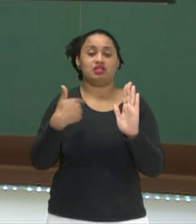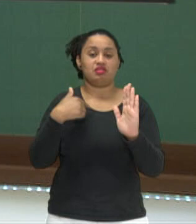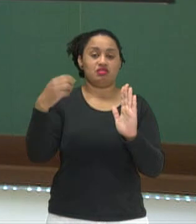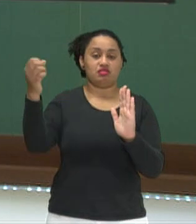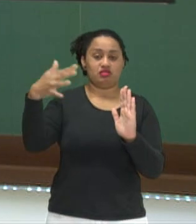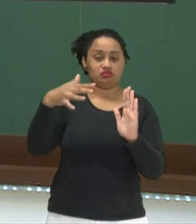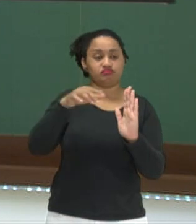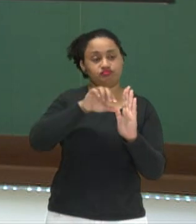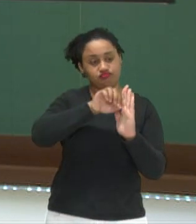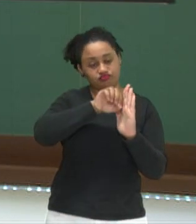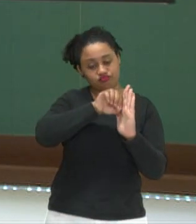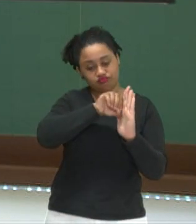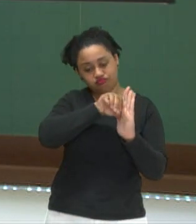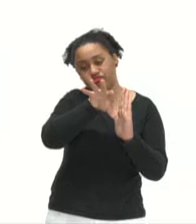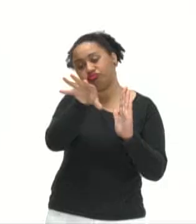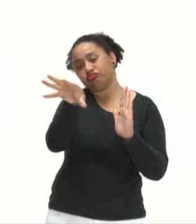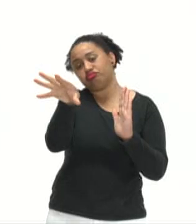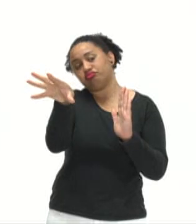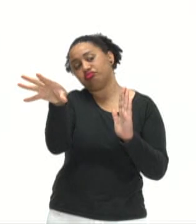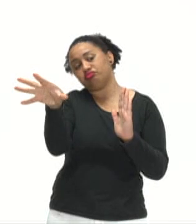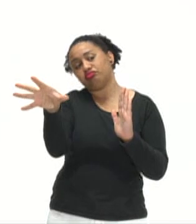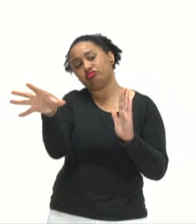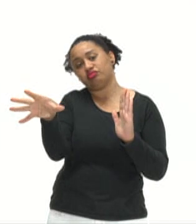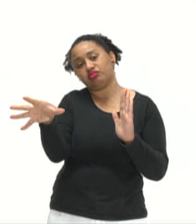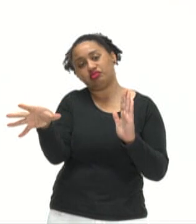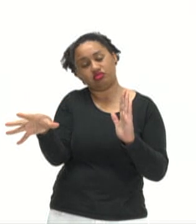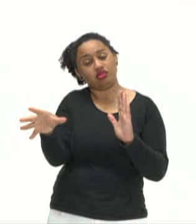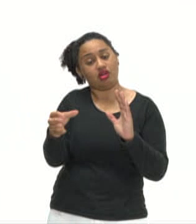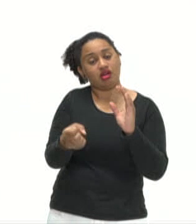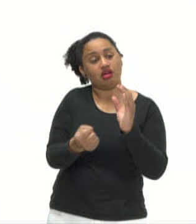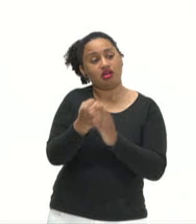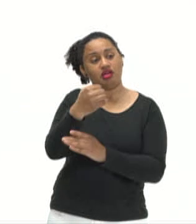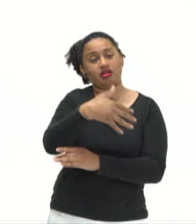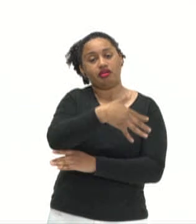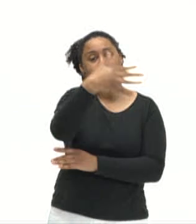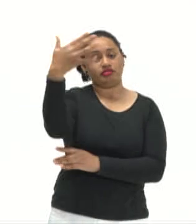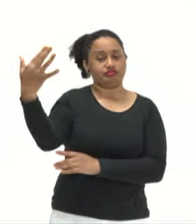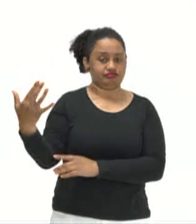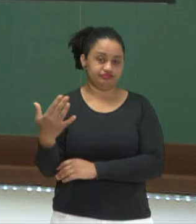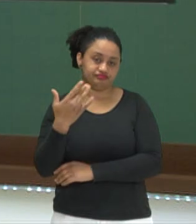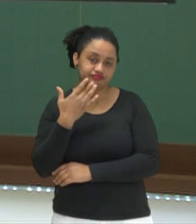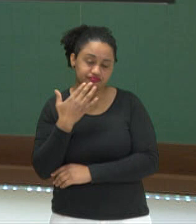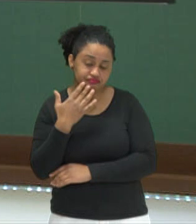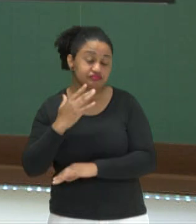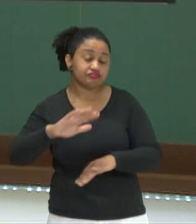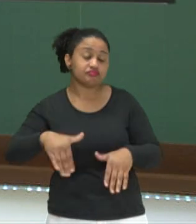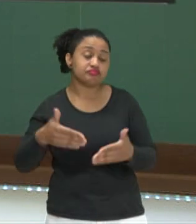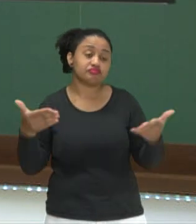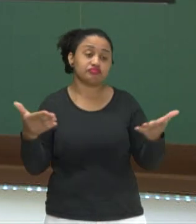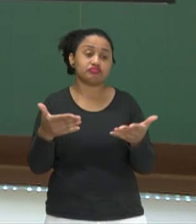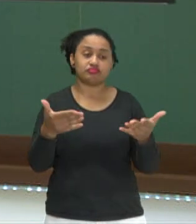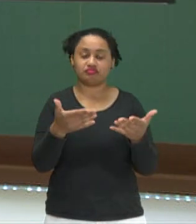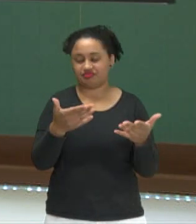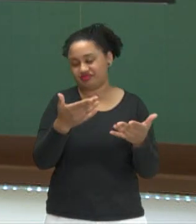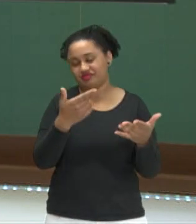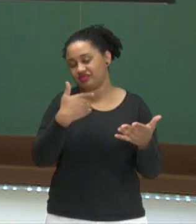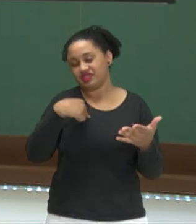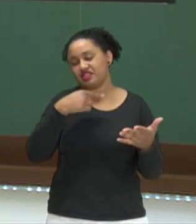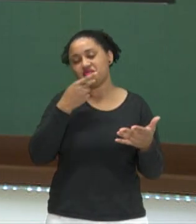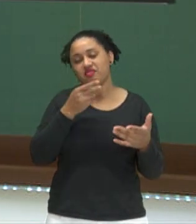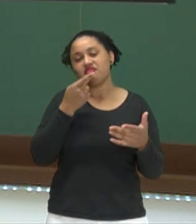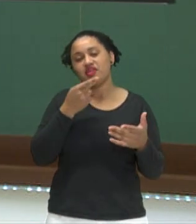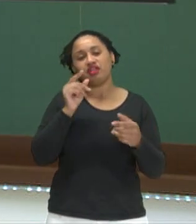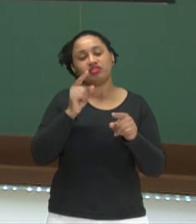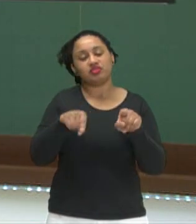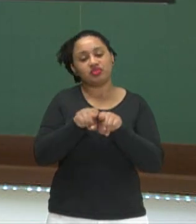luz, ele vai haver uma dispersão, ou seja, a formação de um arco-íris. Então a gente vai vendo, e aquilo que eu sempre reforço,